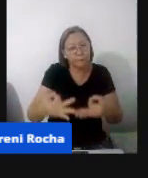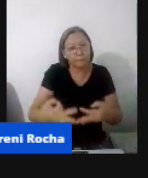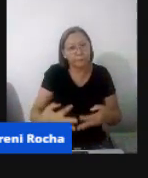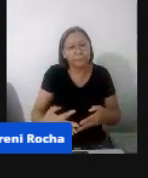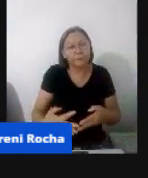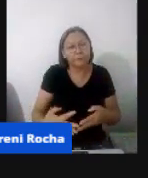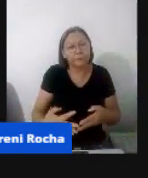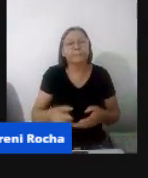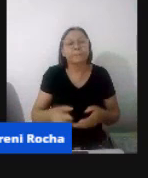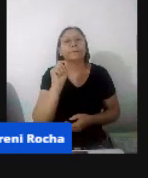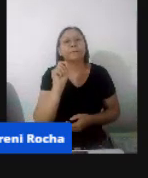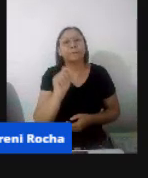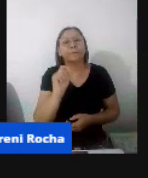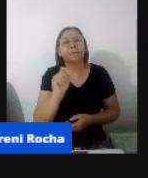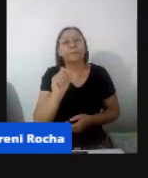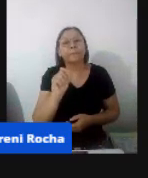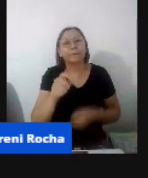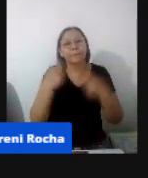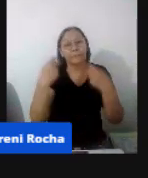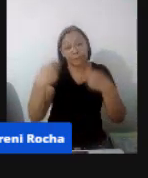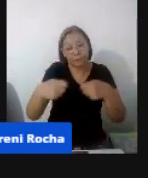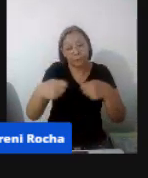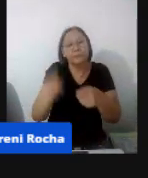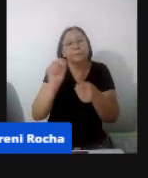deve fazer nessa rodada 1.